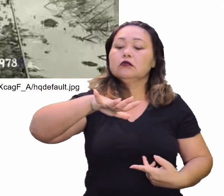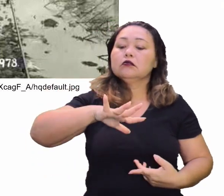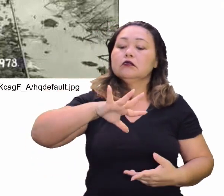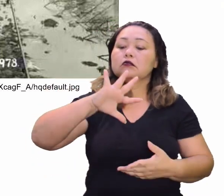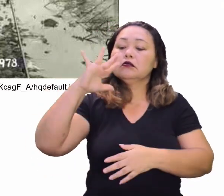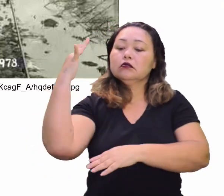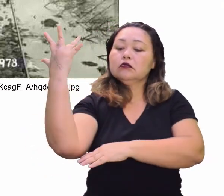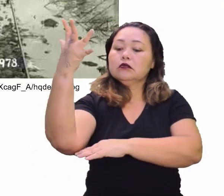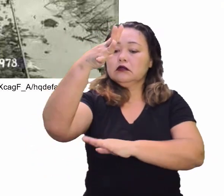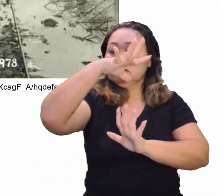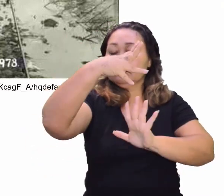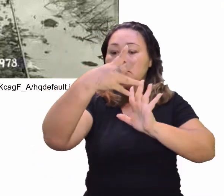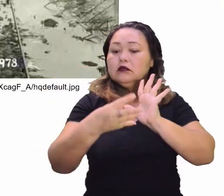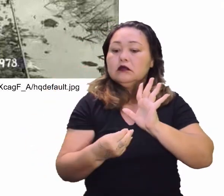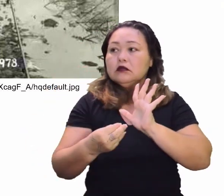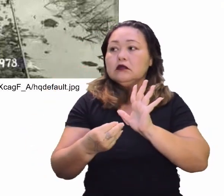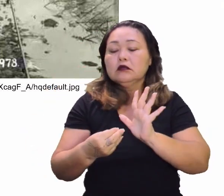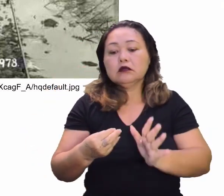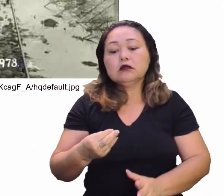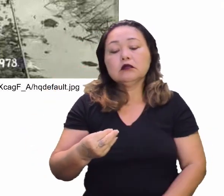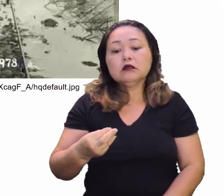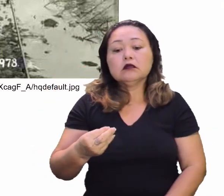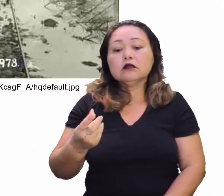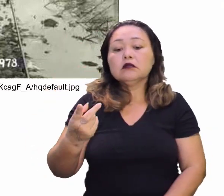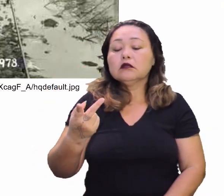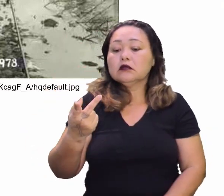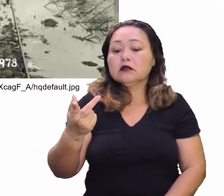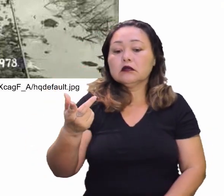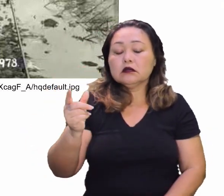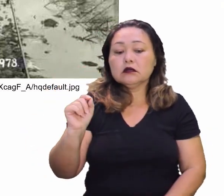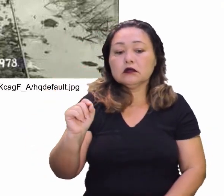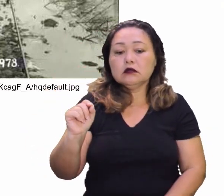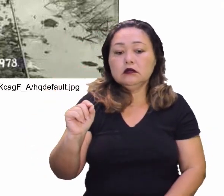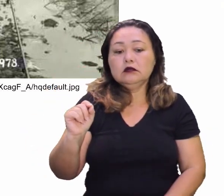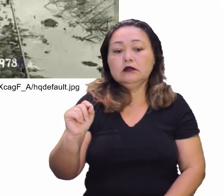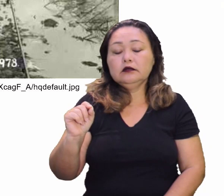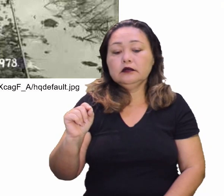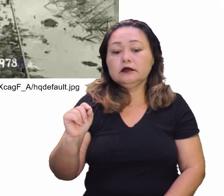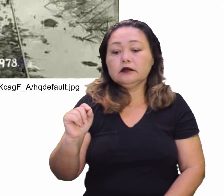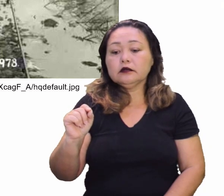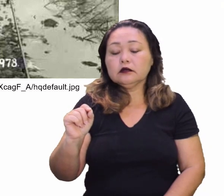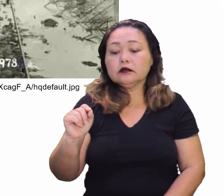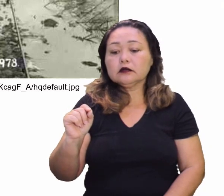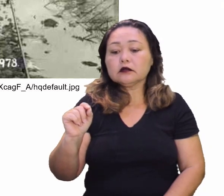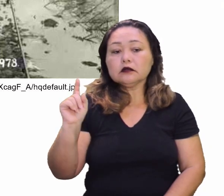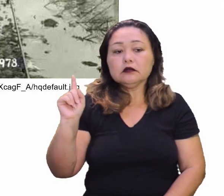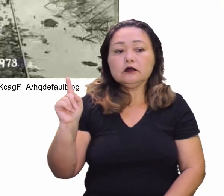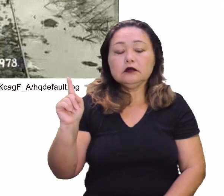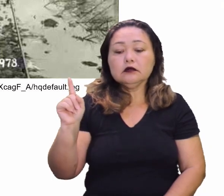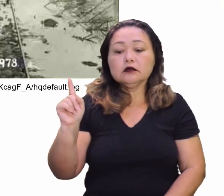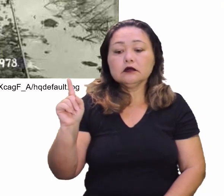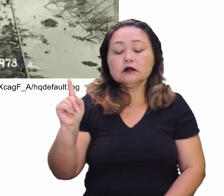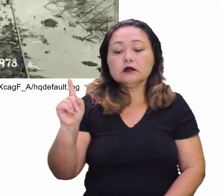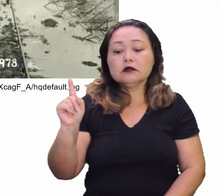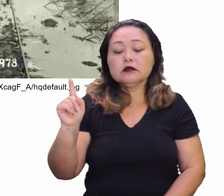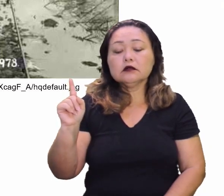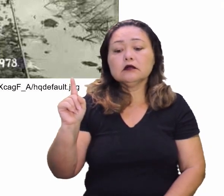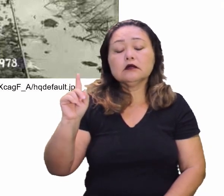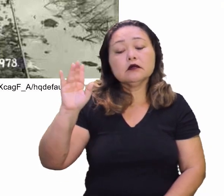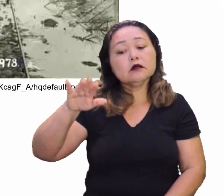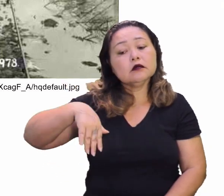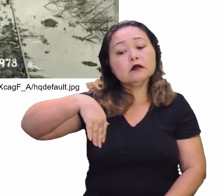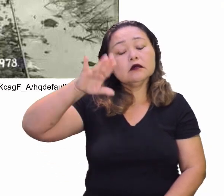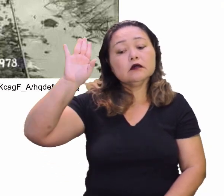da selva amazônica. Vale salientar que isto foi um